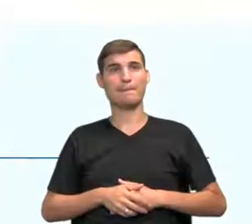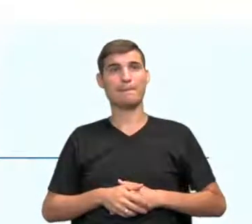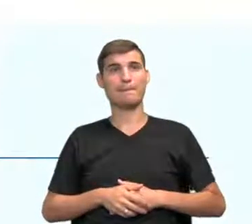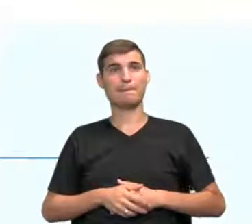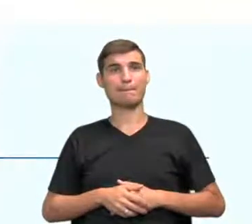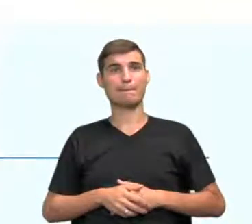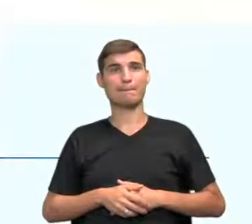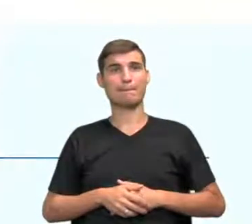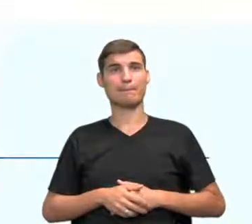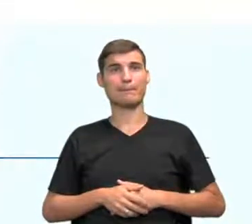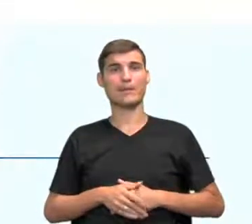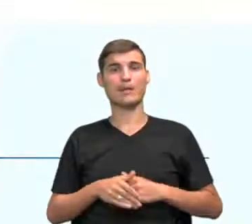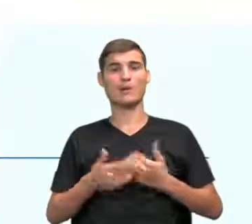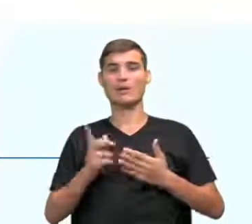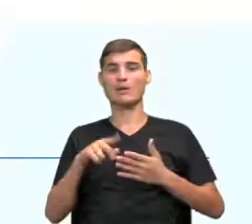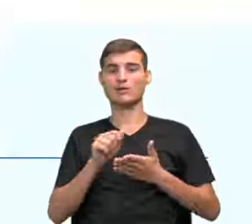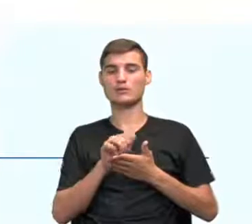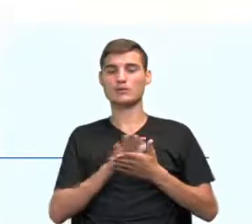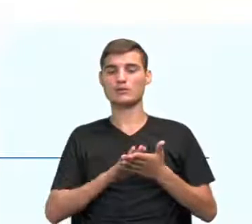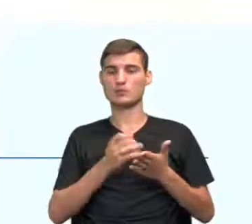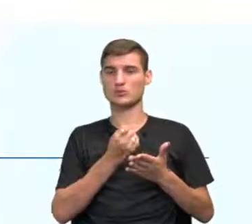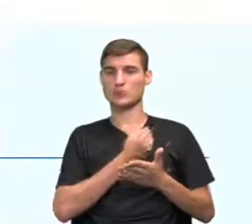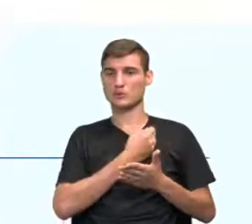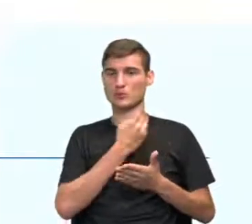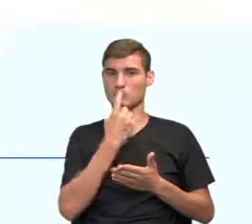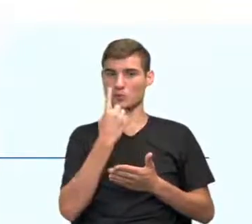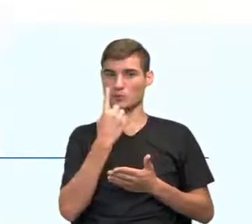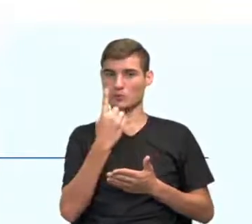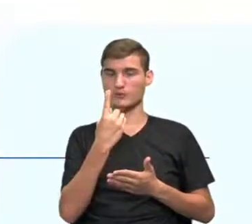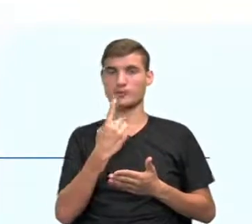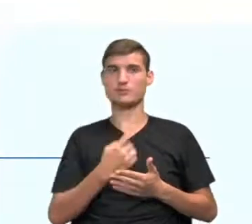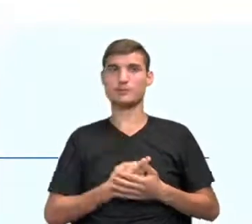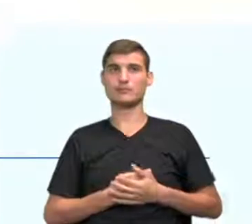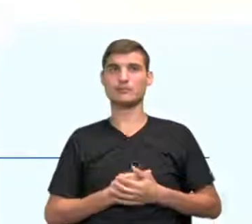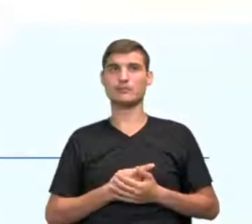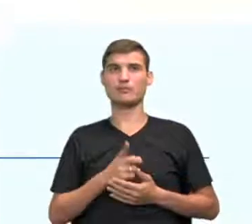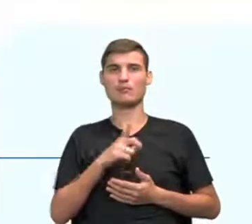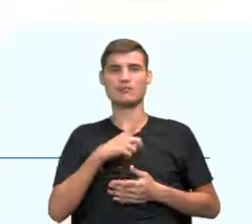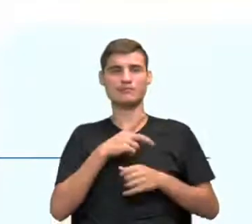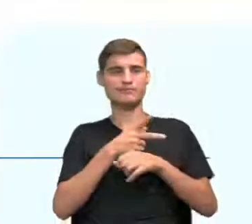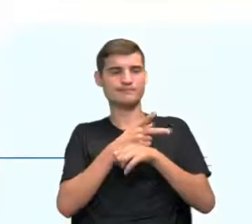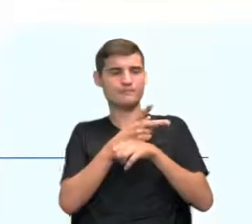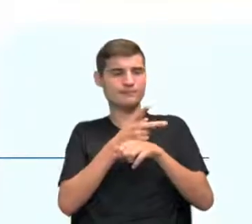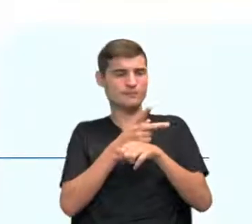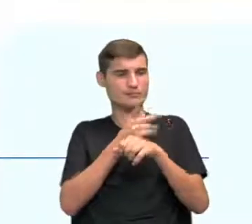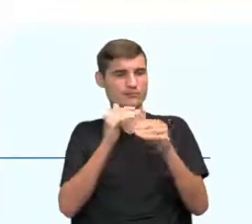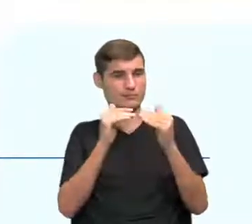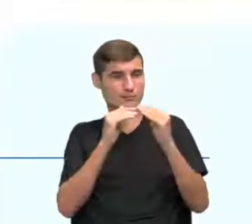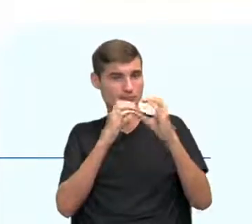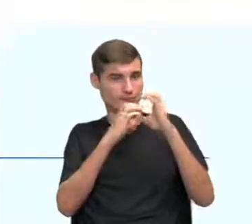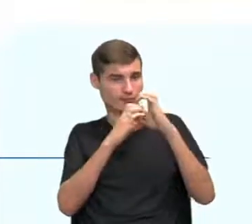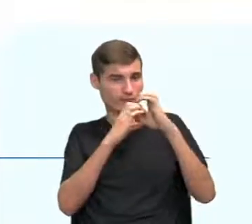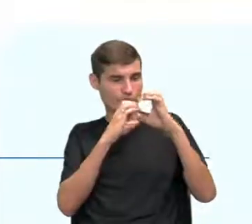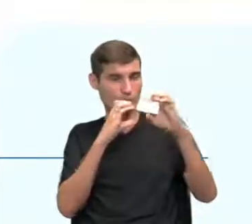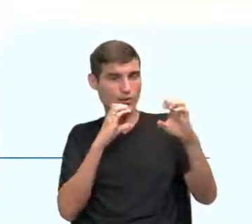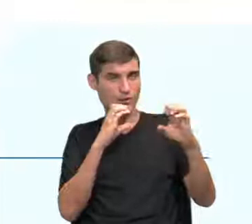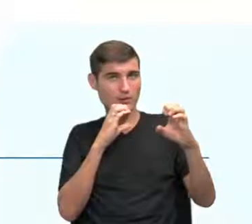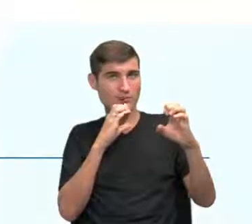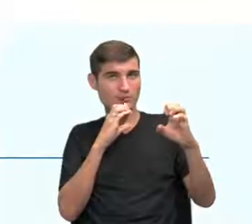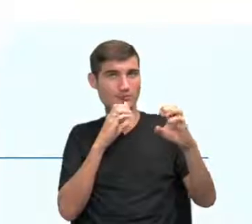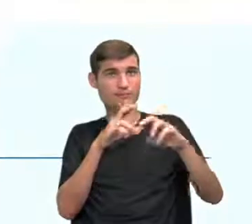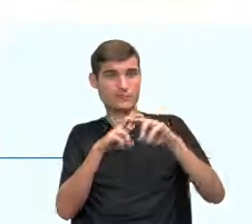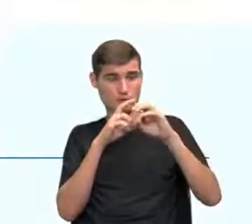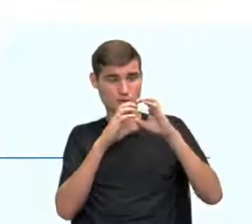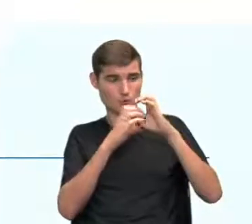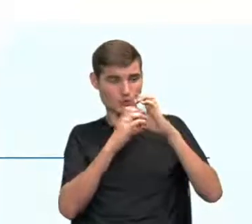que é a situação, problema número 1. Você vai dar uma consultoria de engenharia. Então,